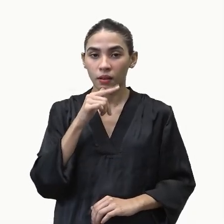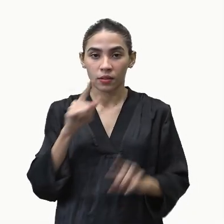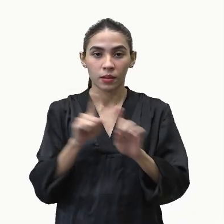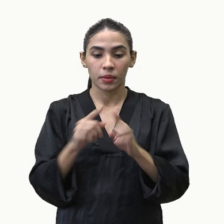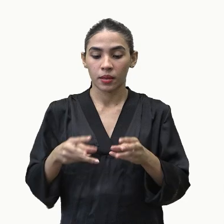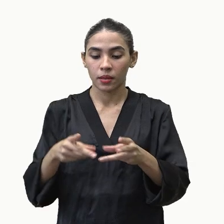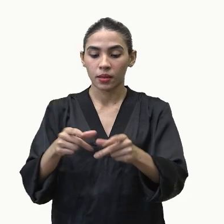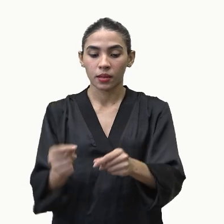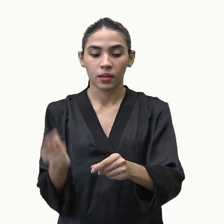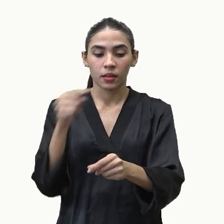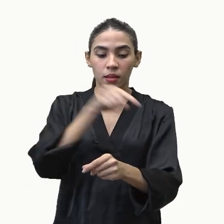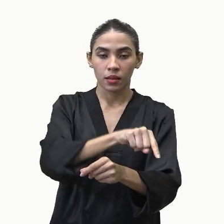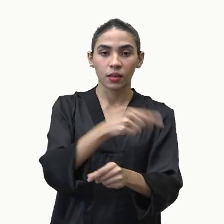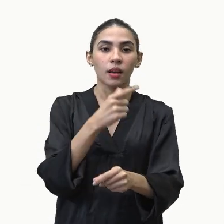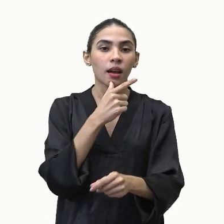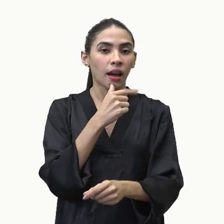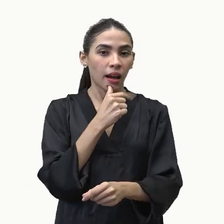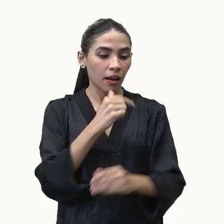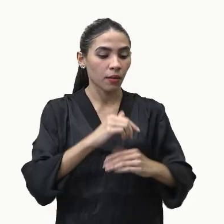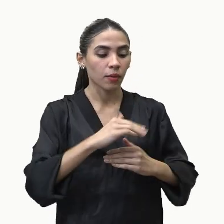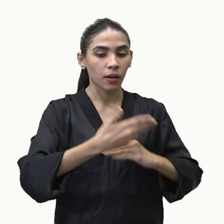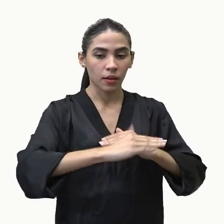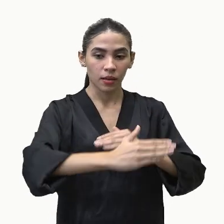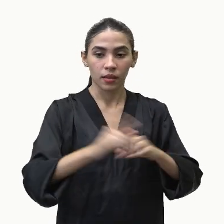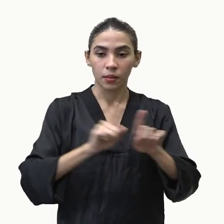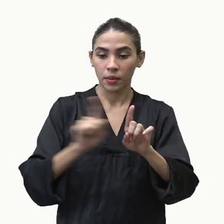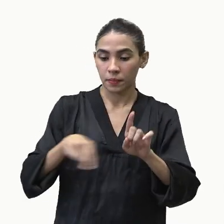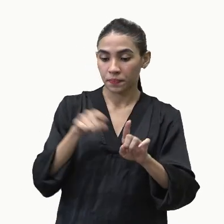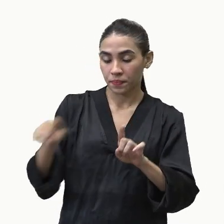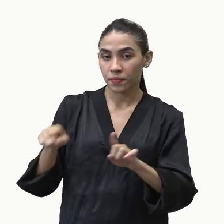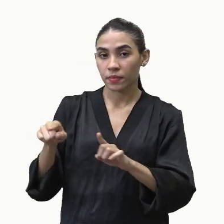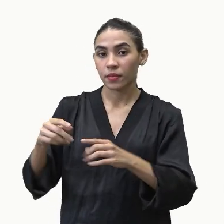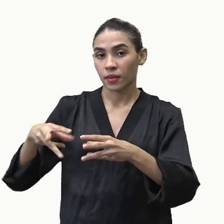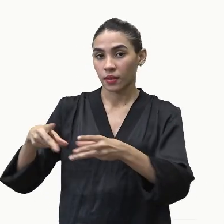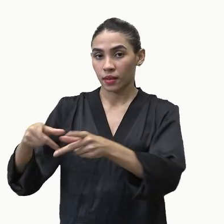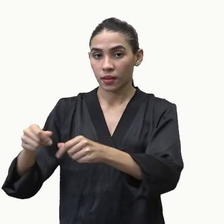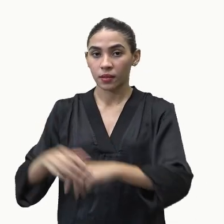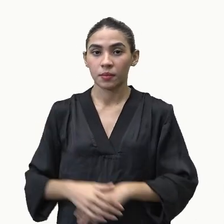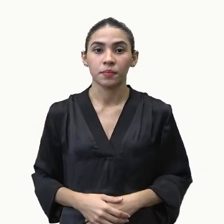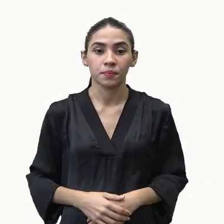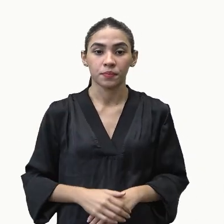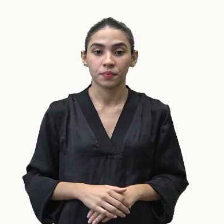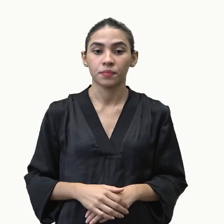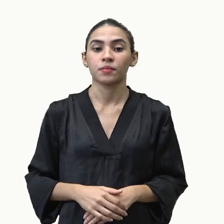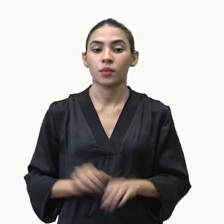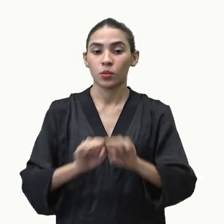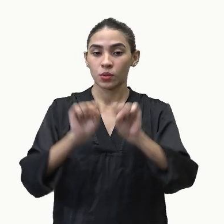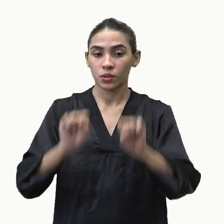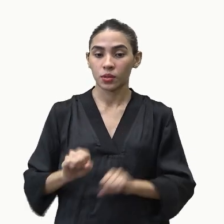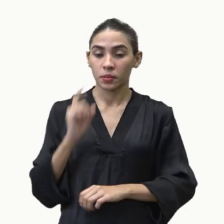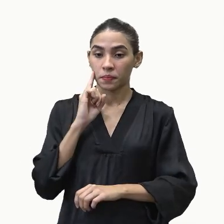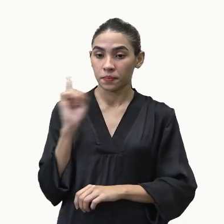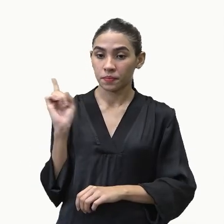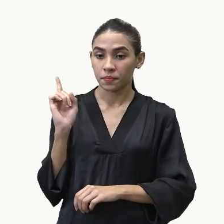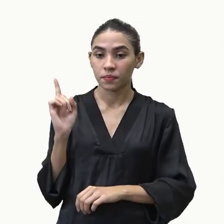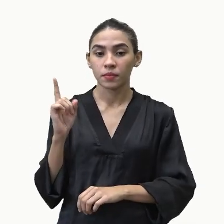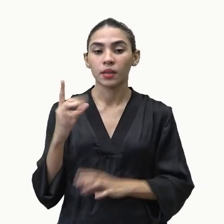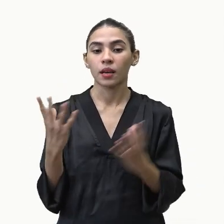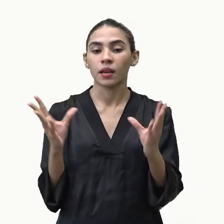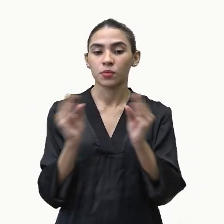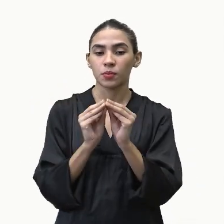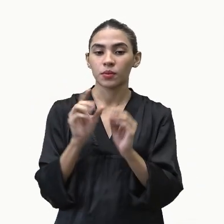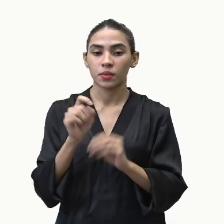de água, nesse primeiro momento de água e de terra. Nesse esquema didático está sendo